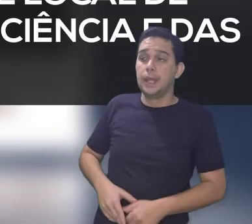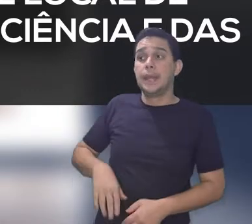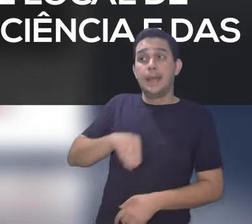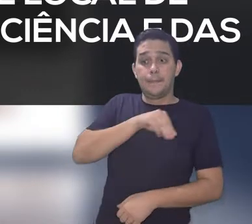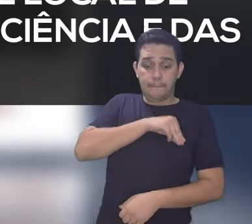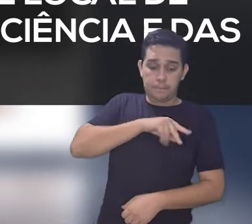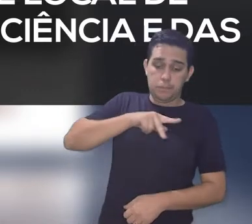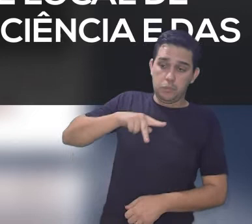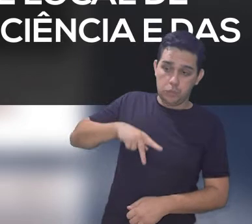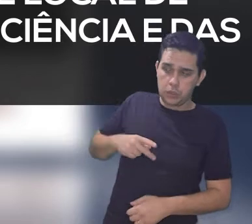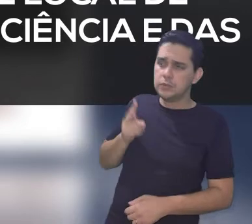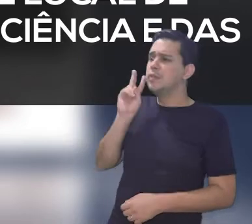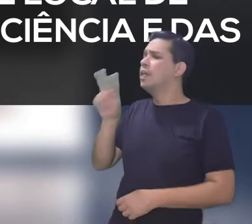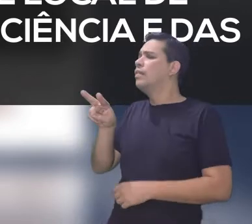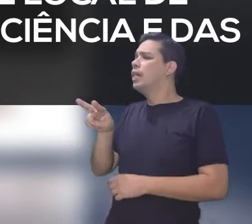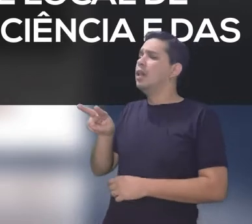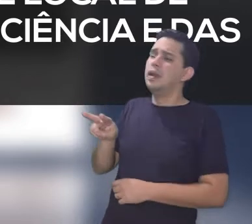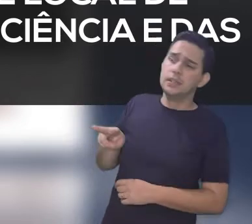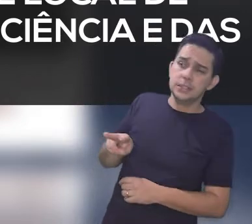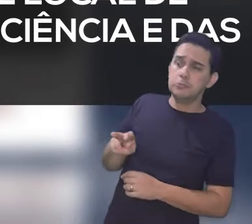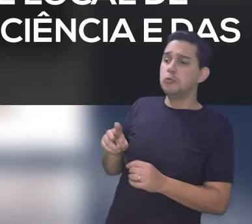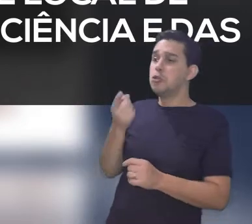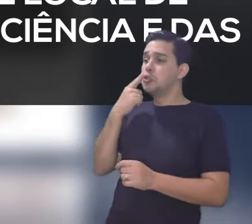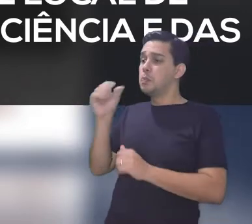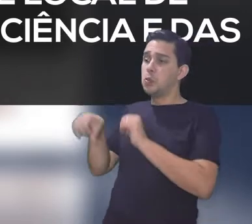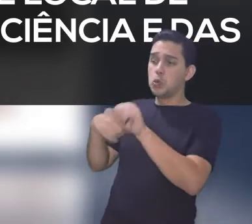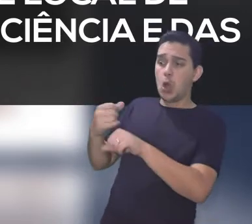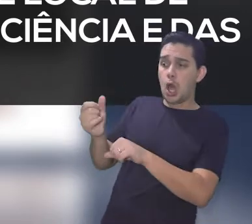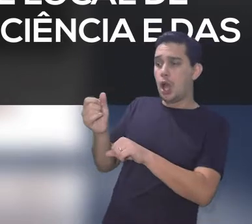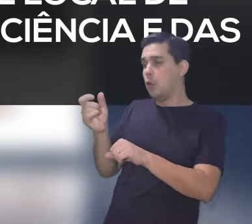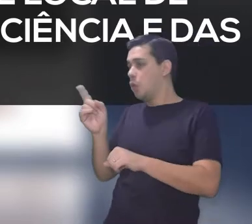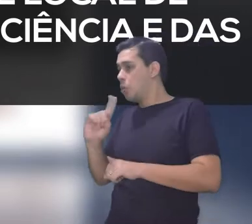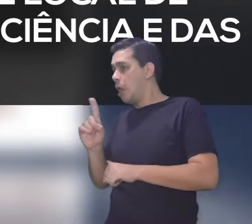do prazo se alguma coisa foi feita, né, ou não. Se não foi